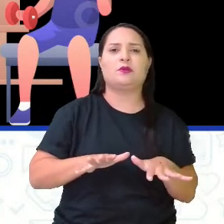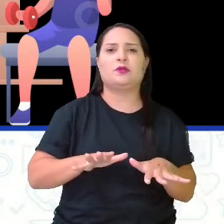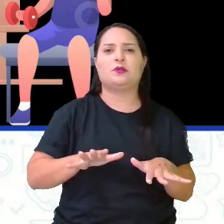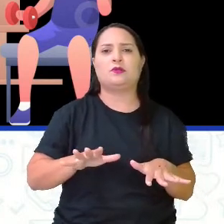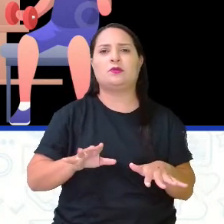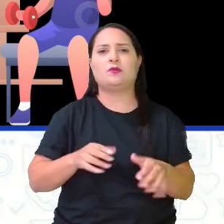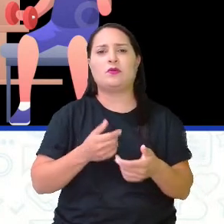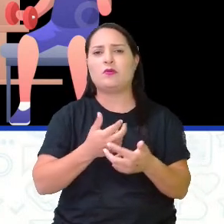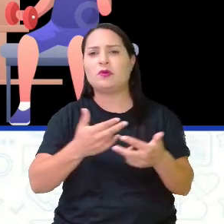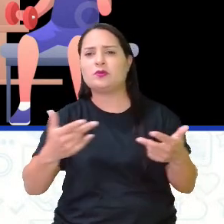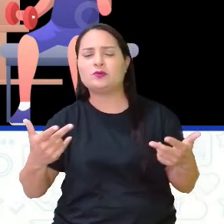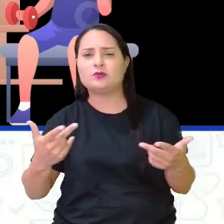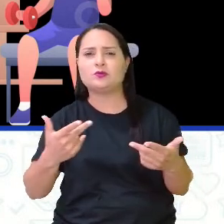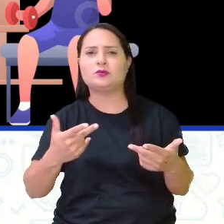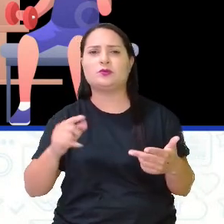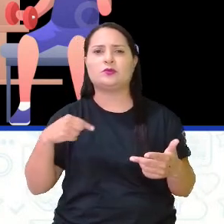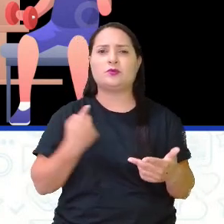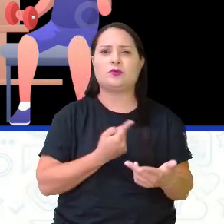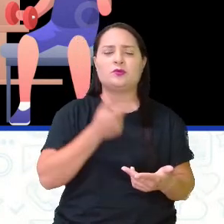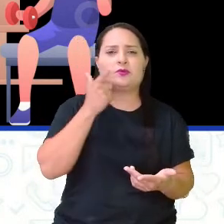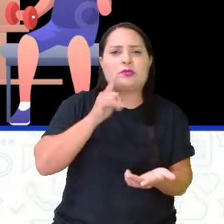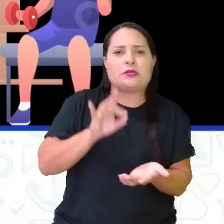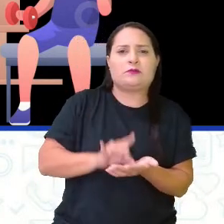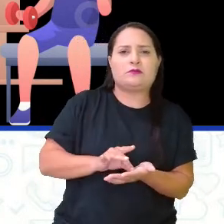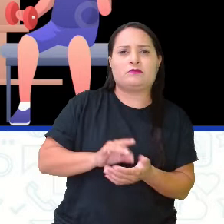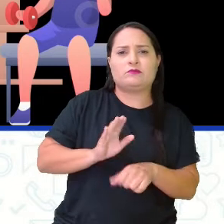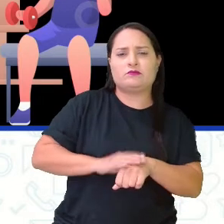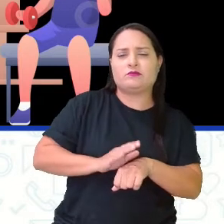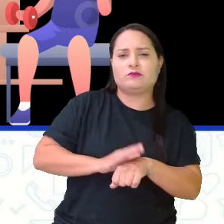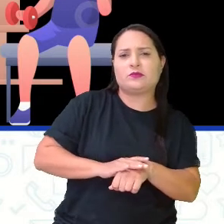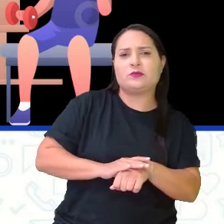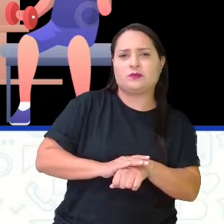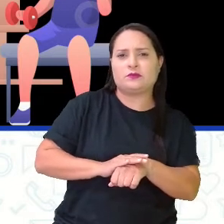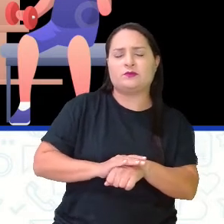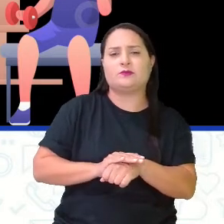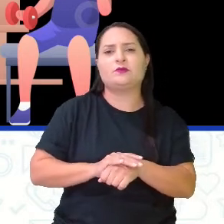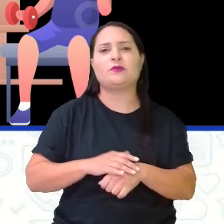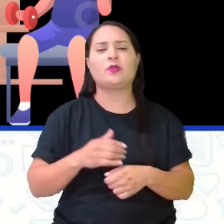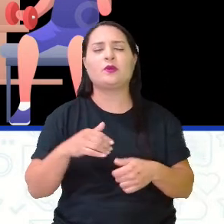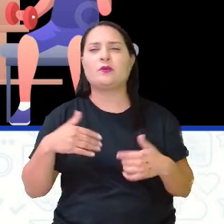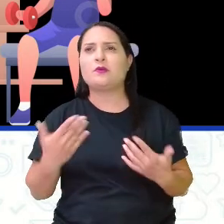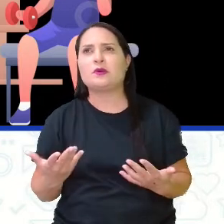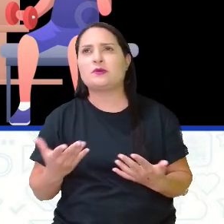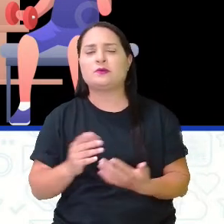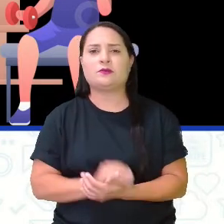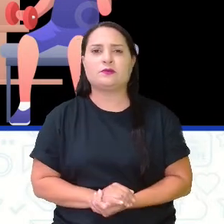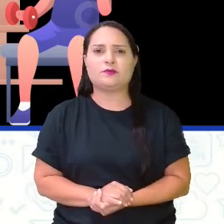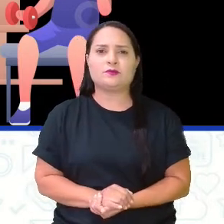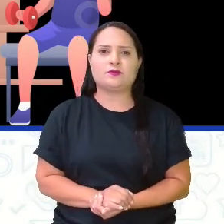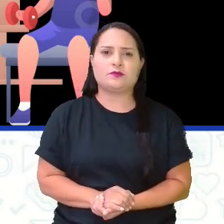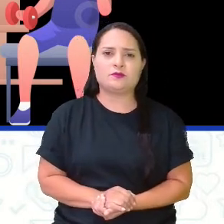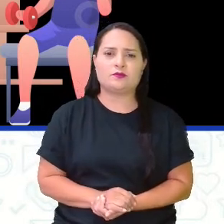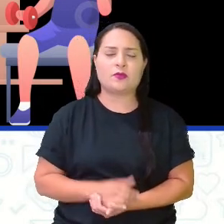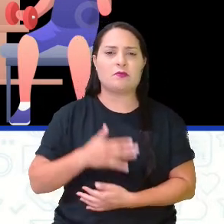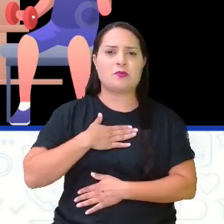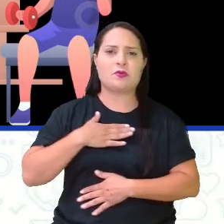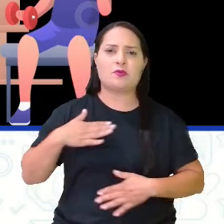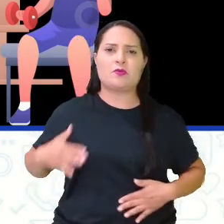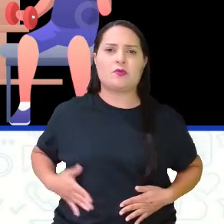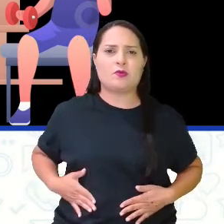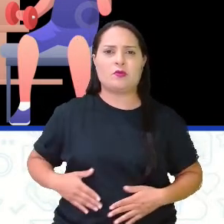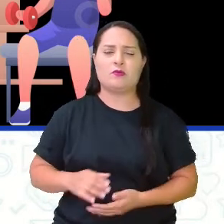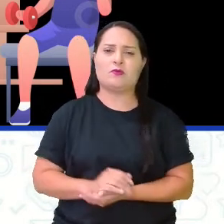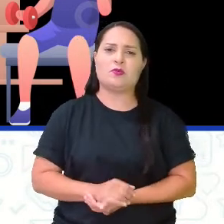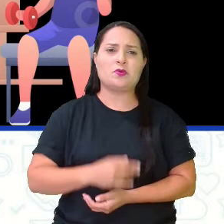gente consegue fazer, quais os exercícios que a gente consegue realizar, quais aqueles que o meu corpo, né, o